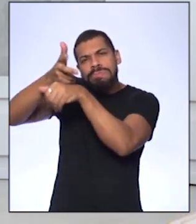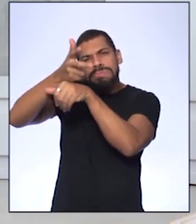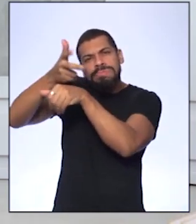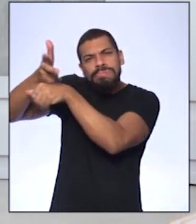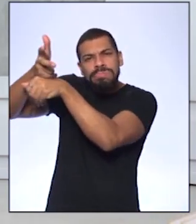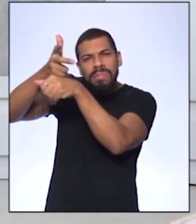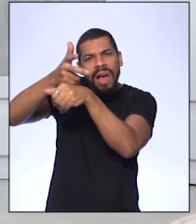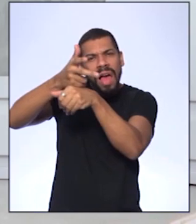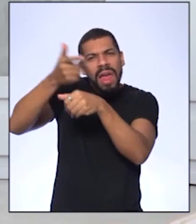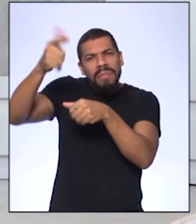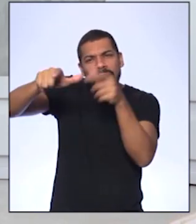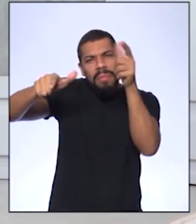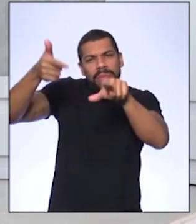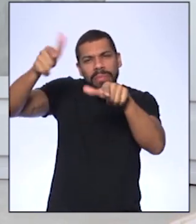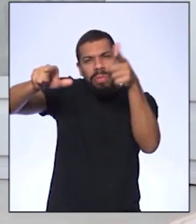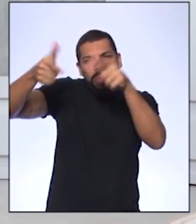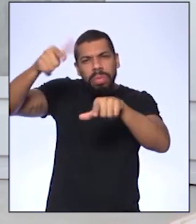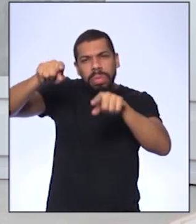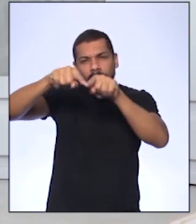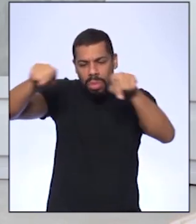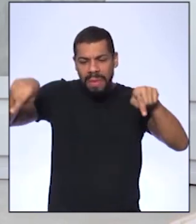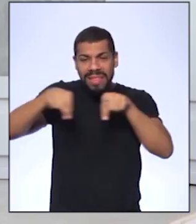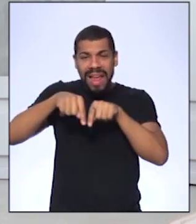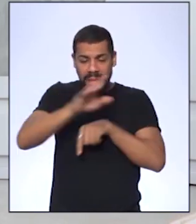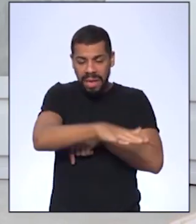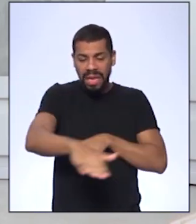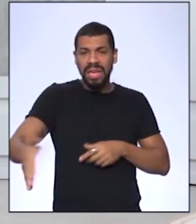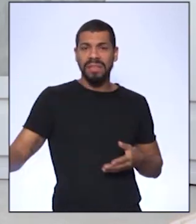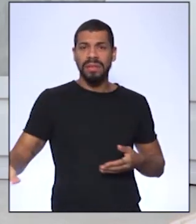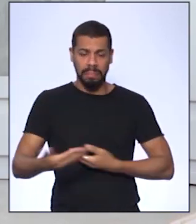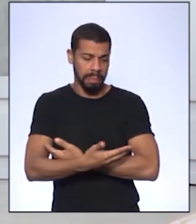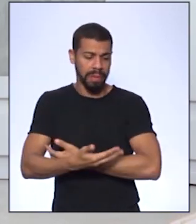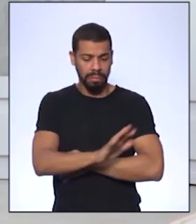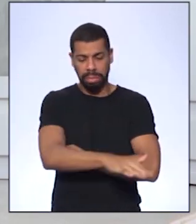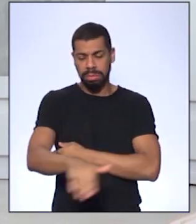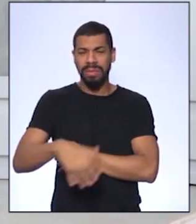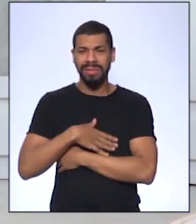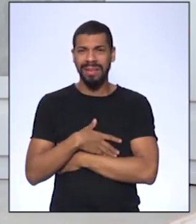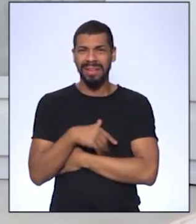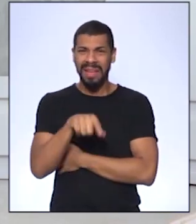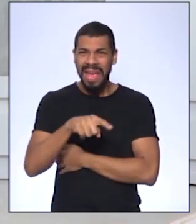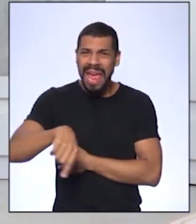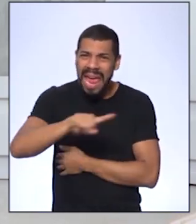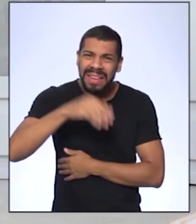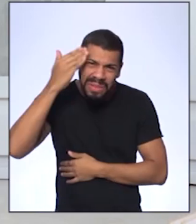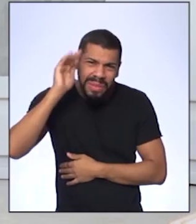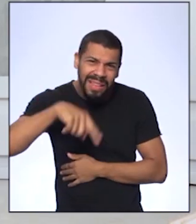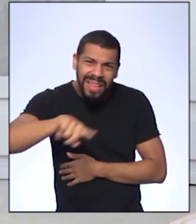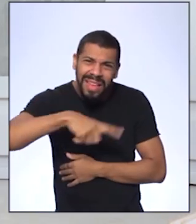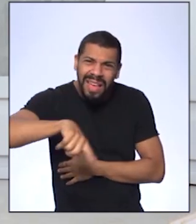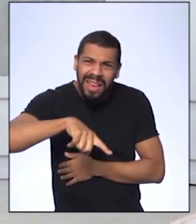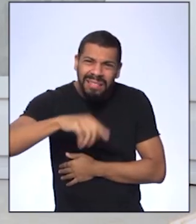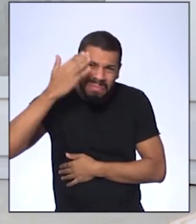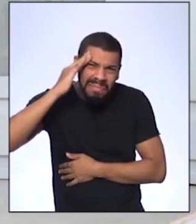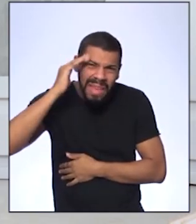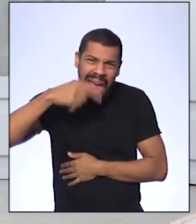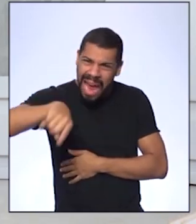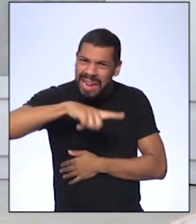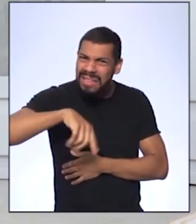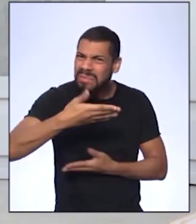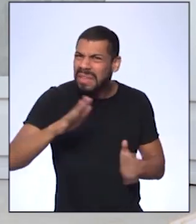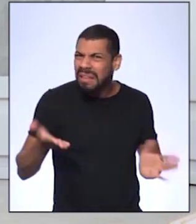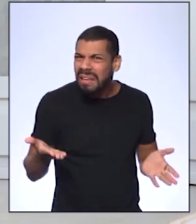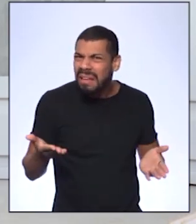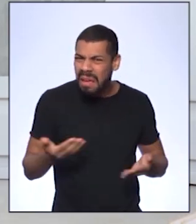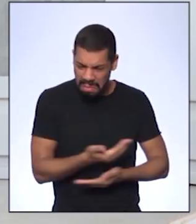passada erroneamente numa sala de pré-escola. Eu tenho certeza que os jovenzinhos lá dessa sala de pré-escola,